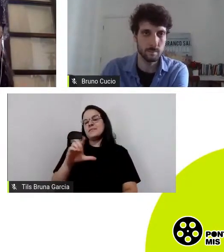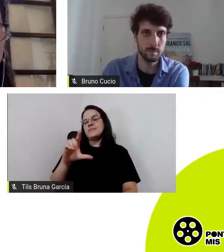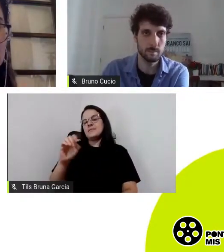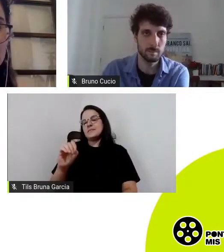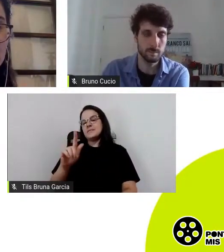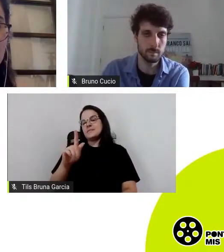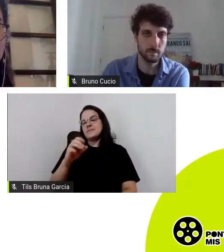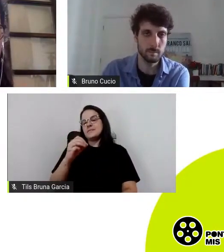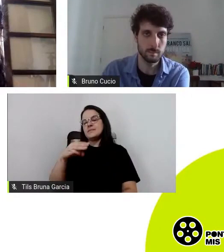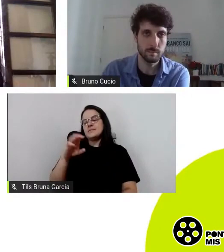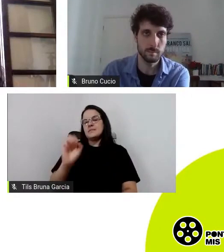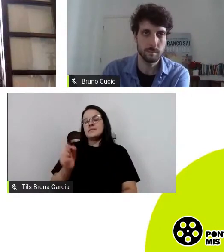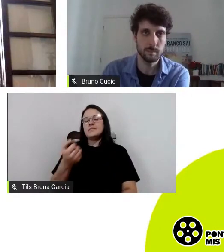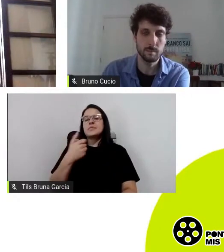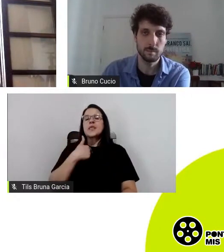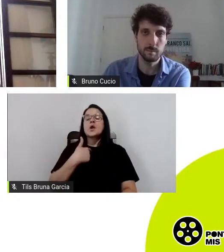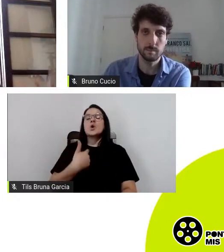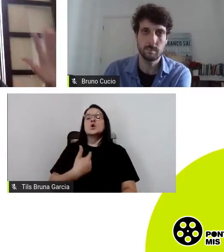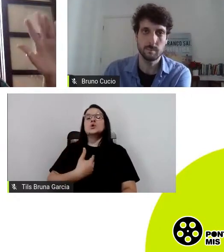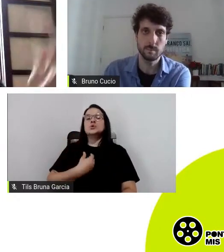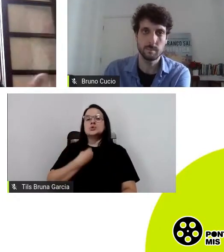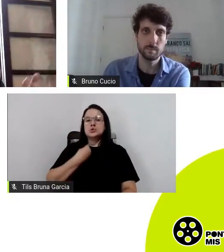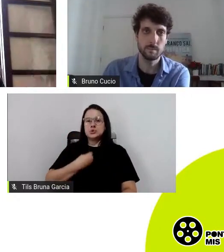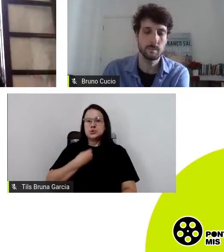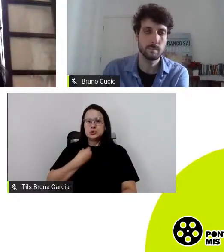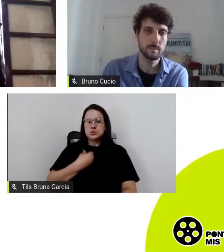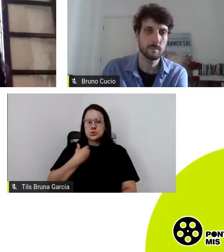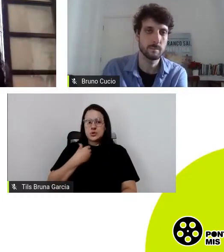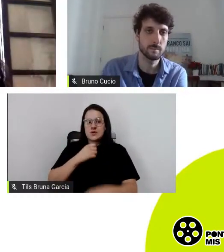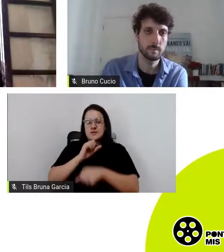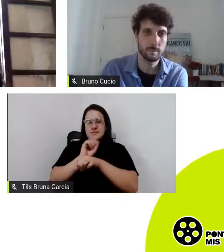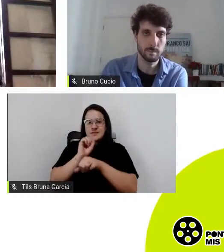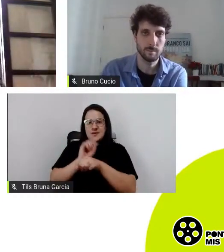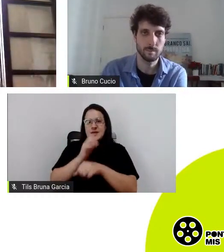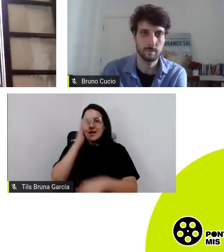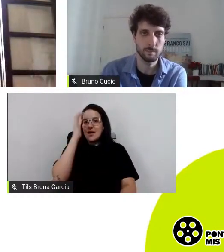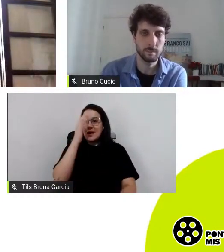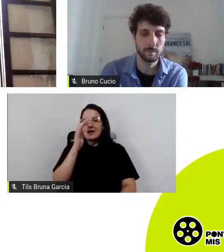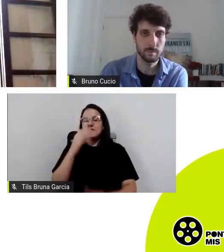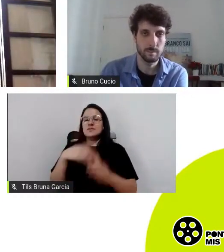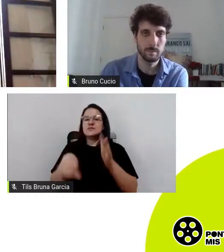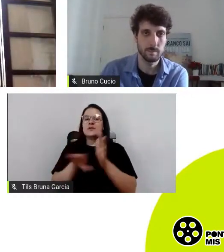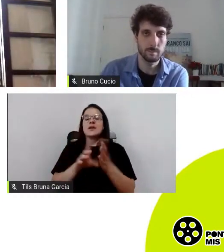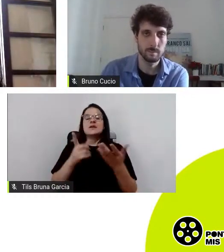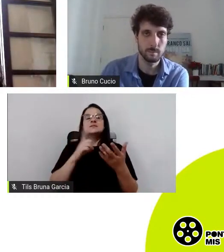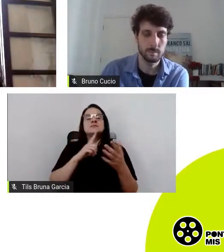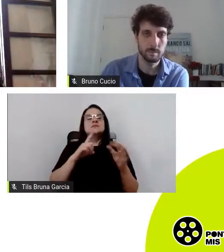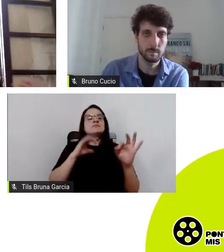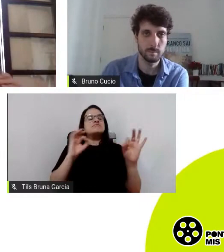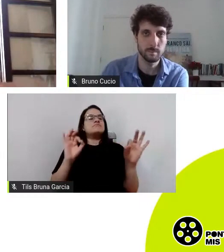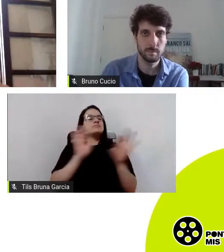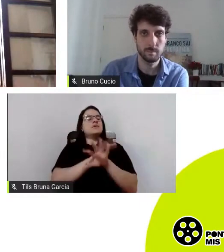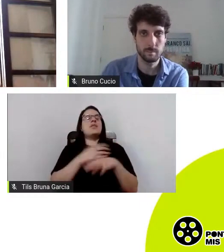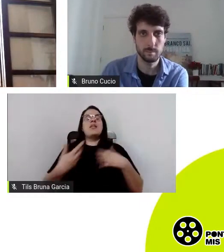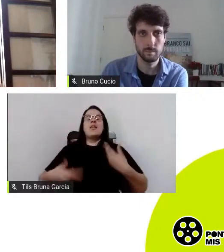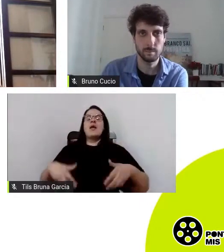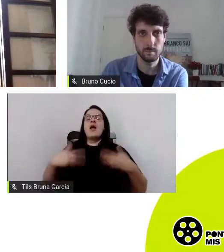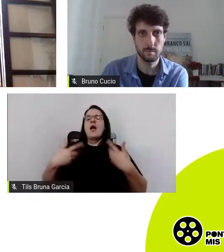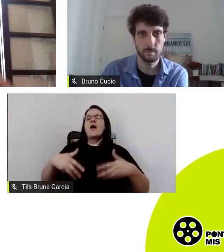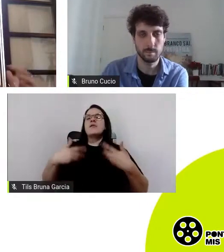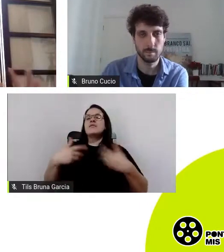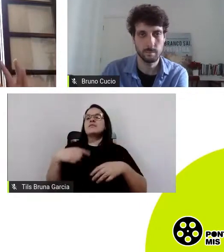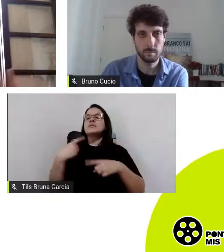é um filme do Marcelo Gomes, Estou Me Guardando para Quando o Carnaval Chegar, é um documentário. Também fecha o ano com uma certa leveza, assim,